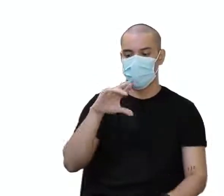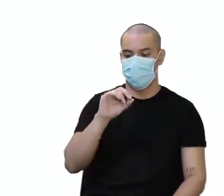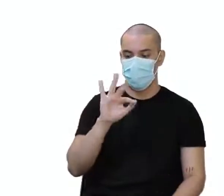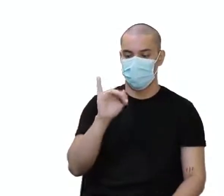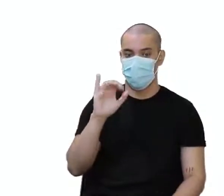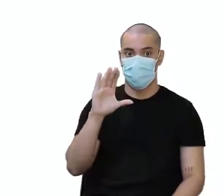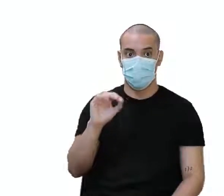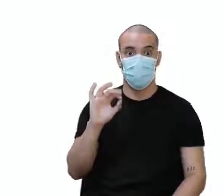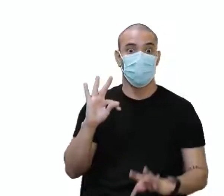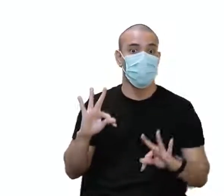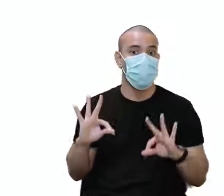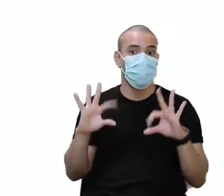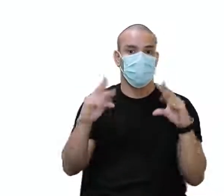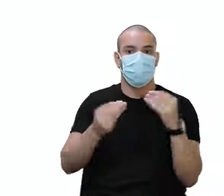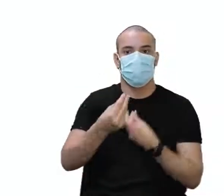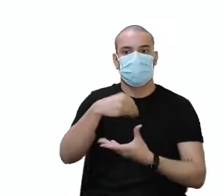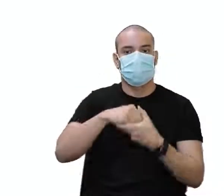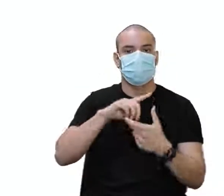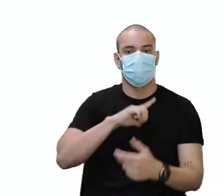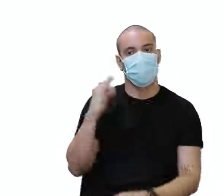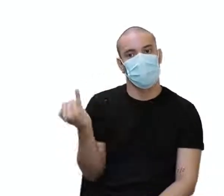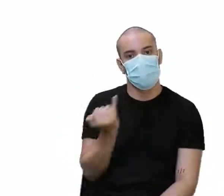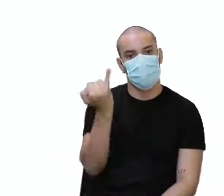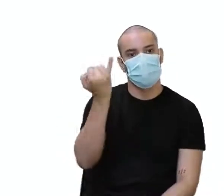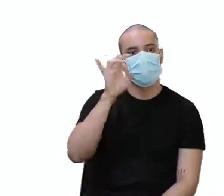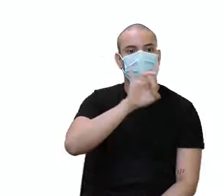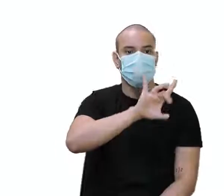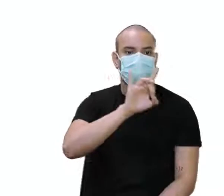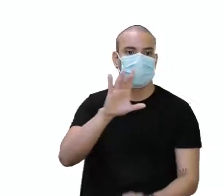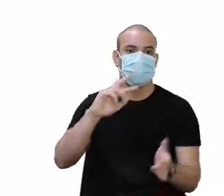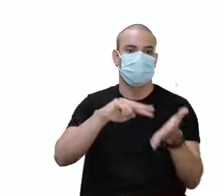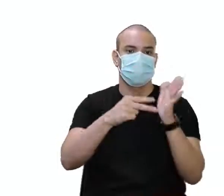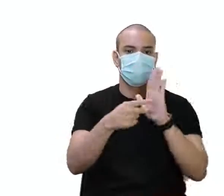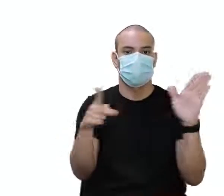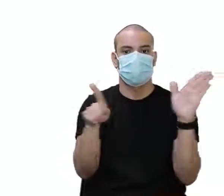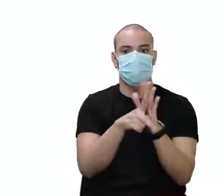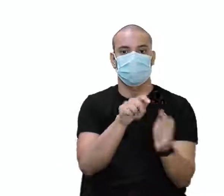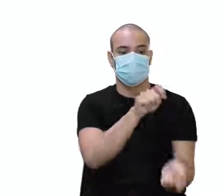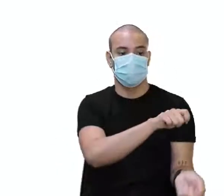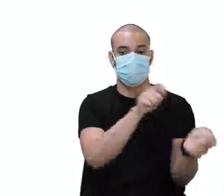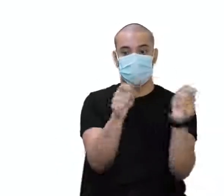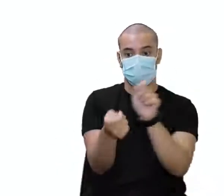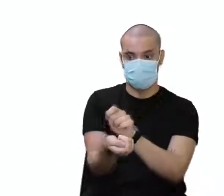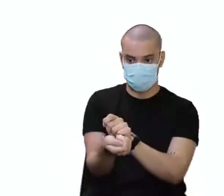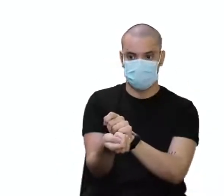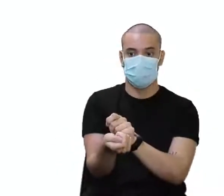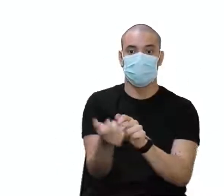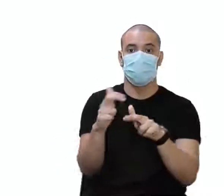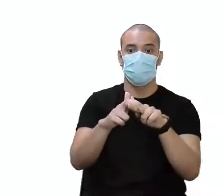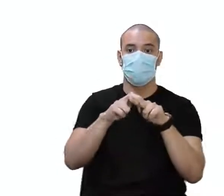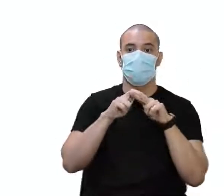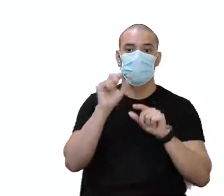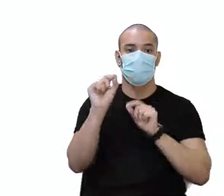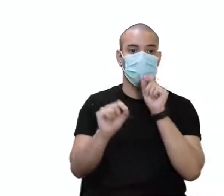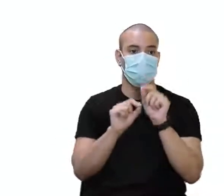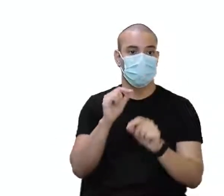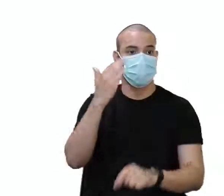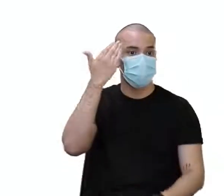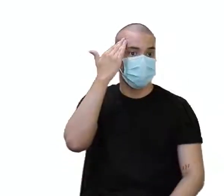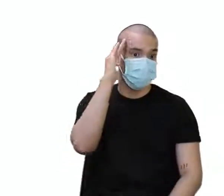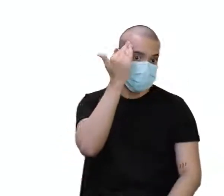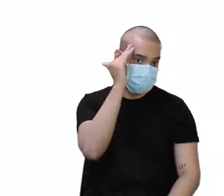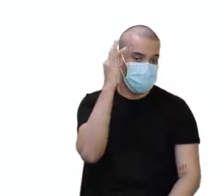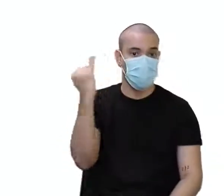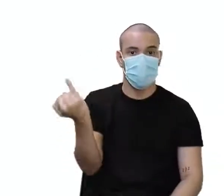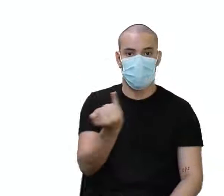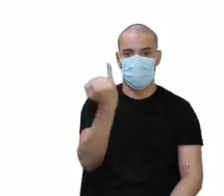os envolvidos têm sua importância em cada nível correspondente ao seu processo adaptativo. Considerando o grau de